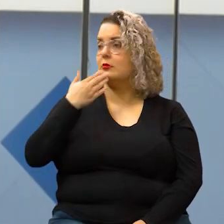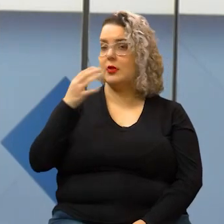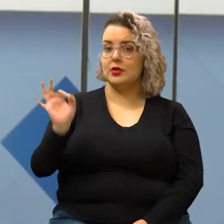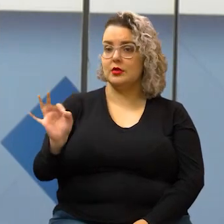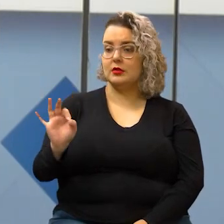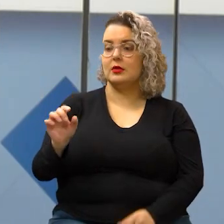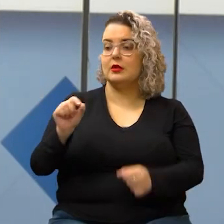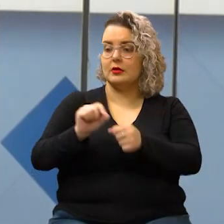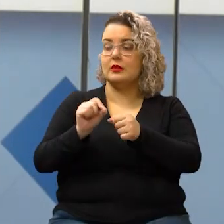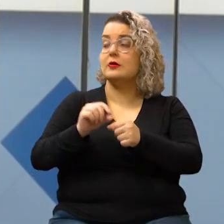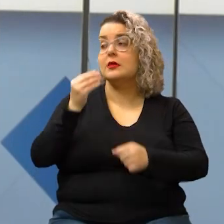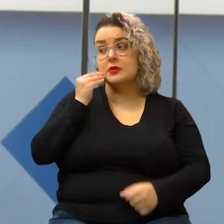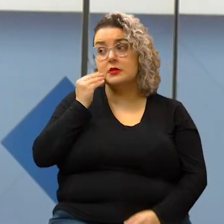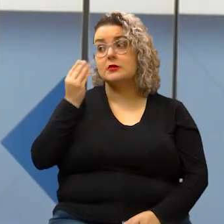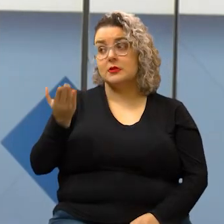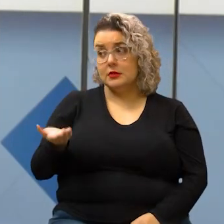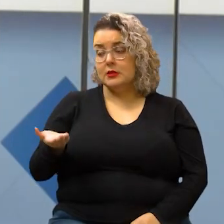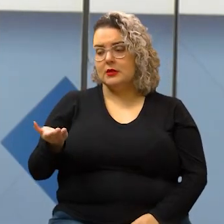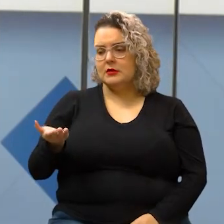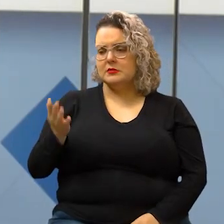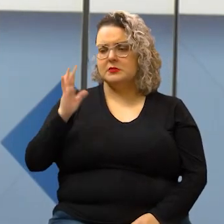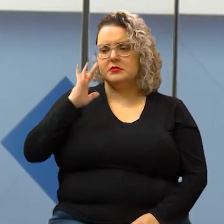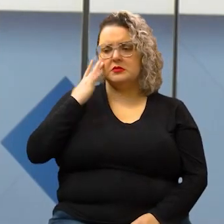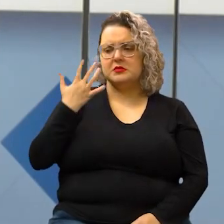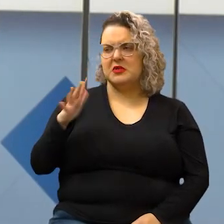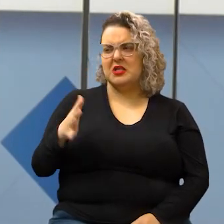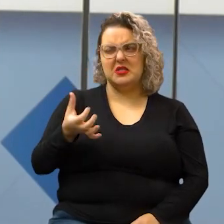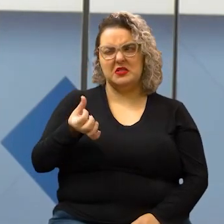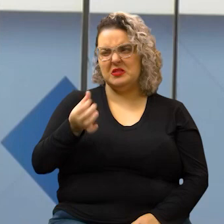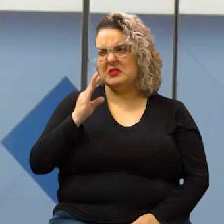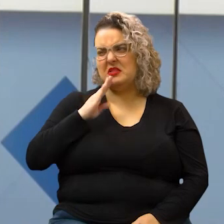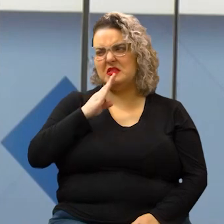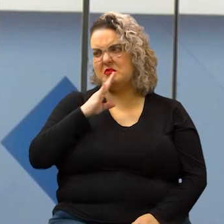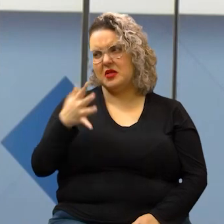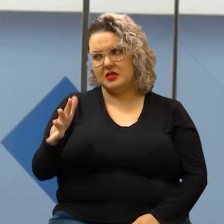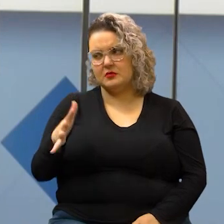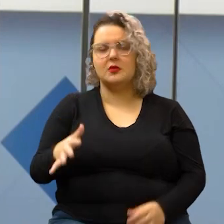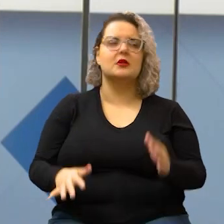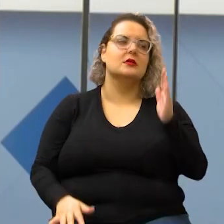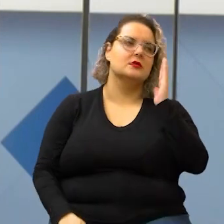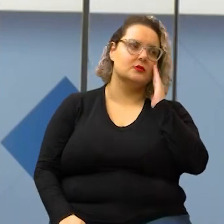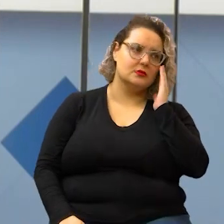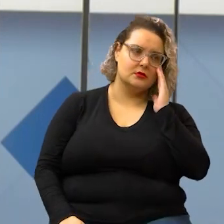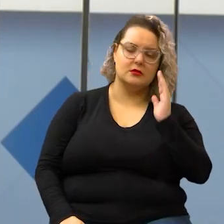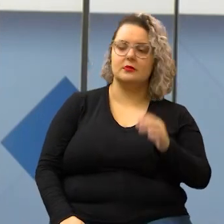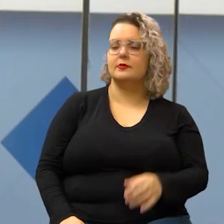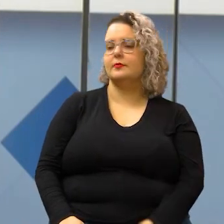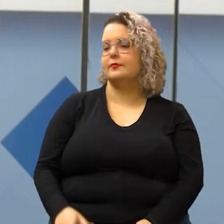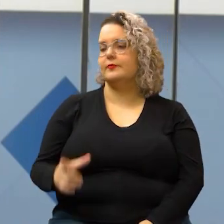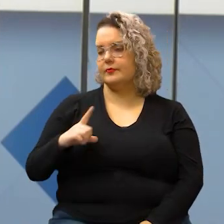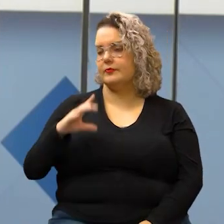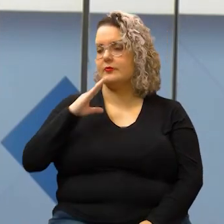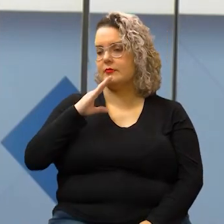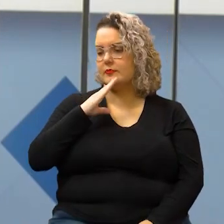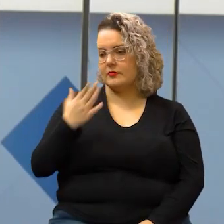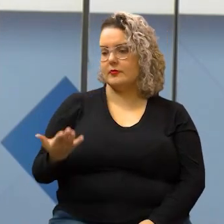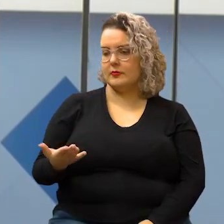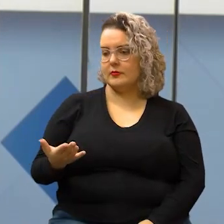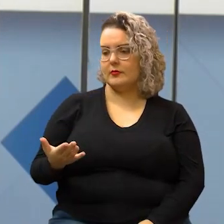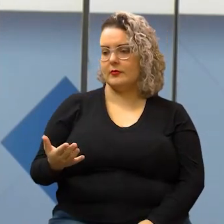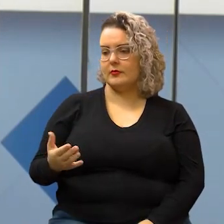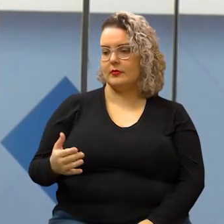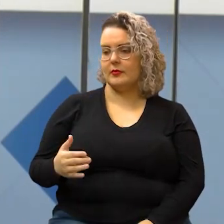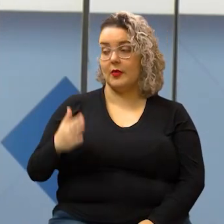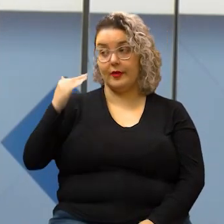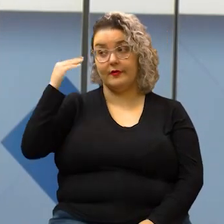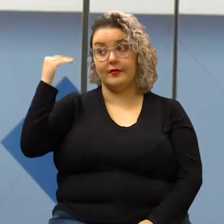nós fizemos esse teste. Acho que foram uns 6 bares, Tá. né, considerando aqueles mais